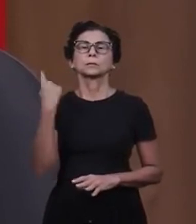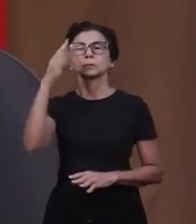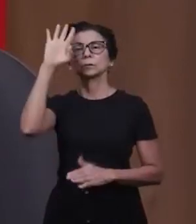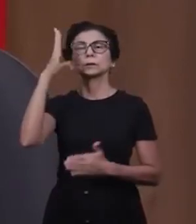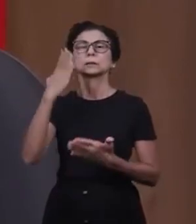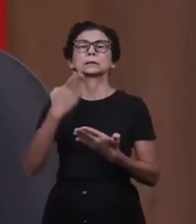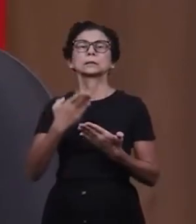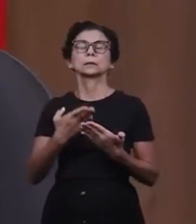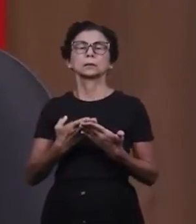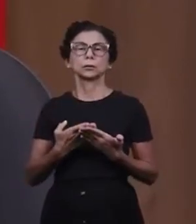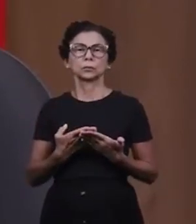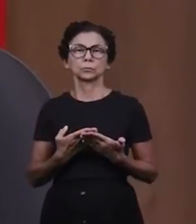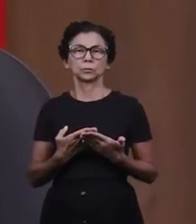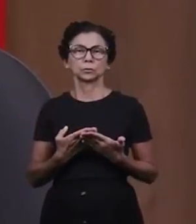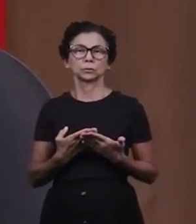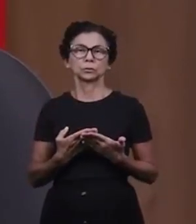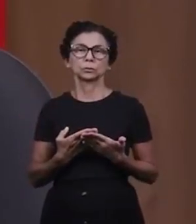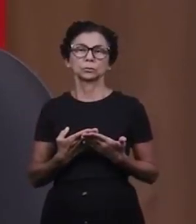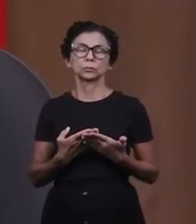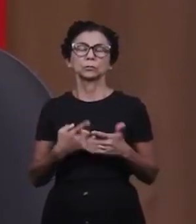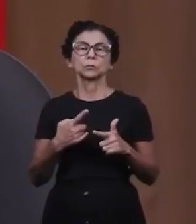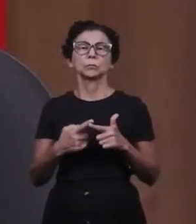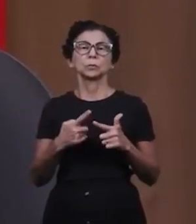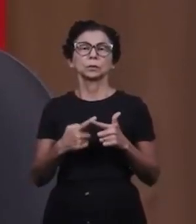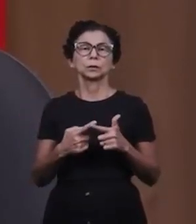nós criamos isso, mas porque está